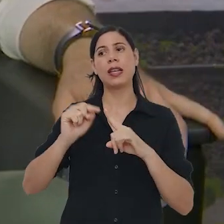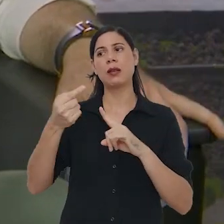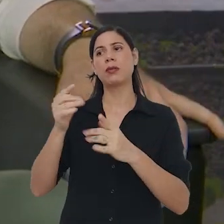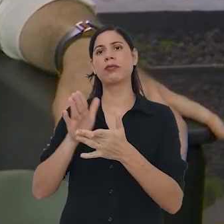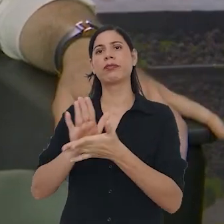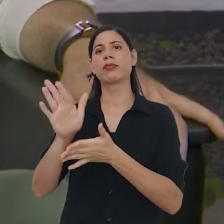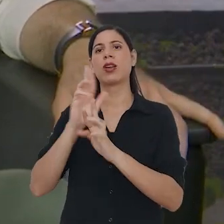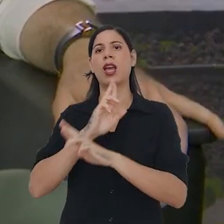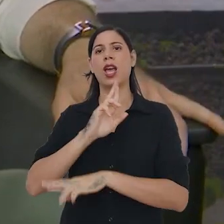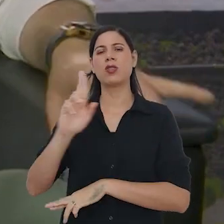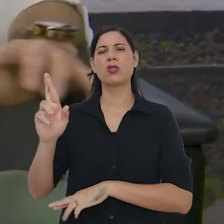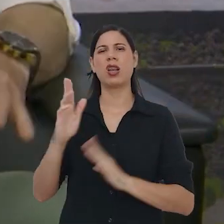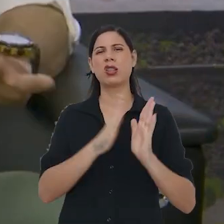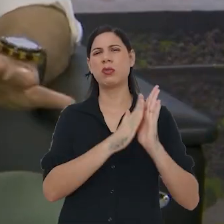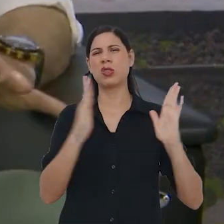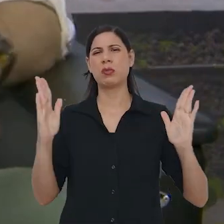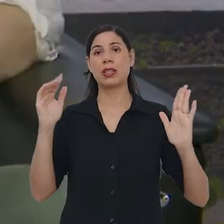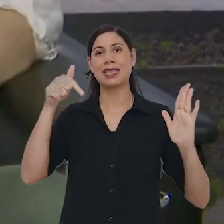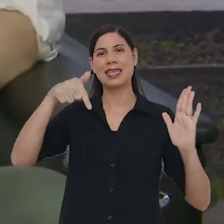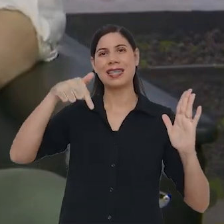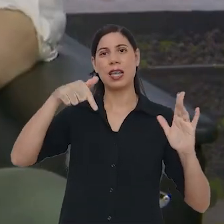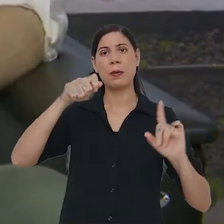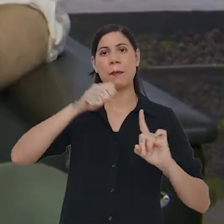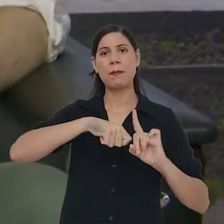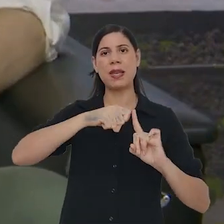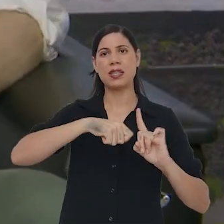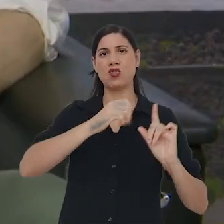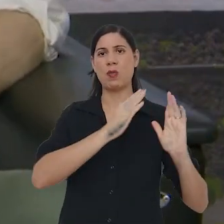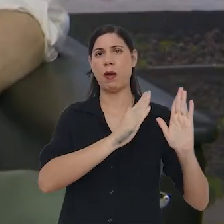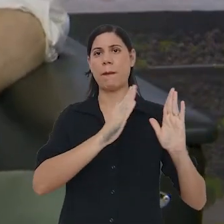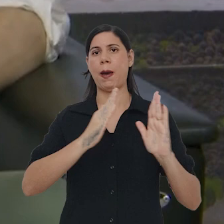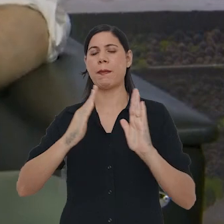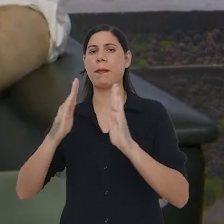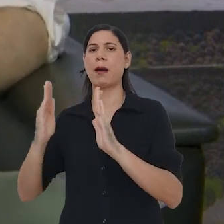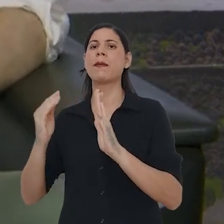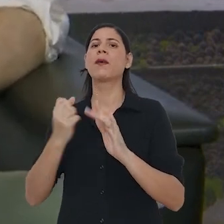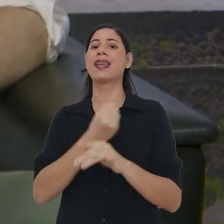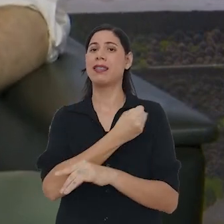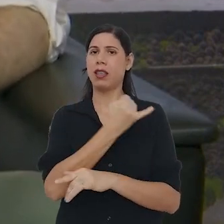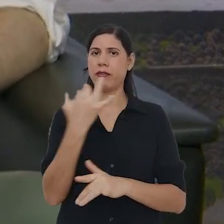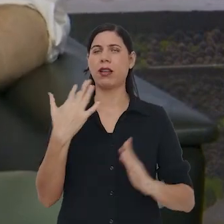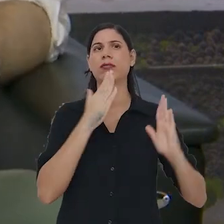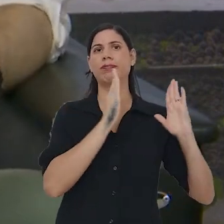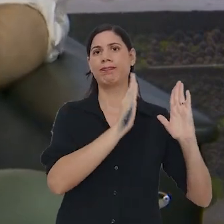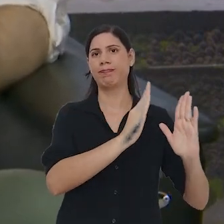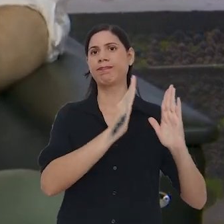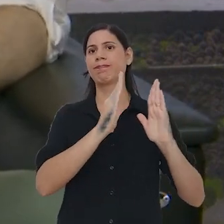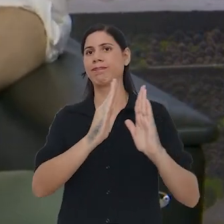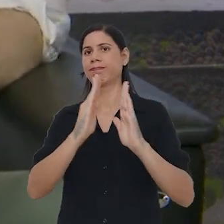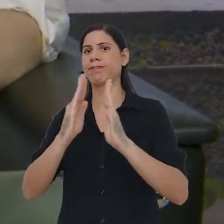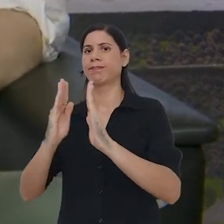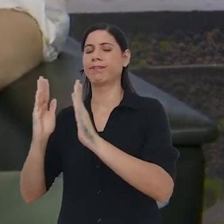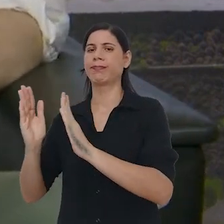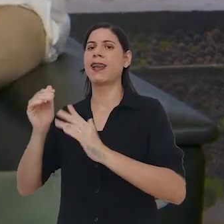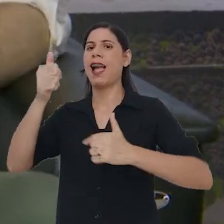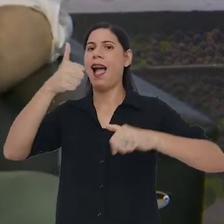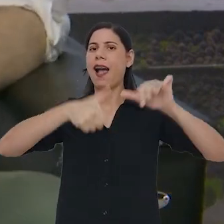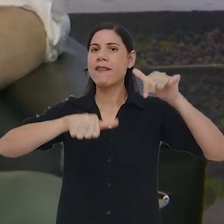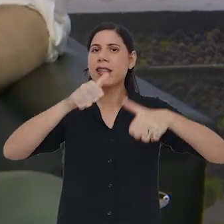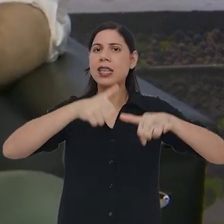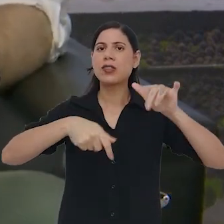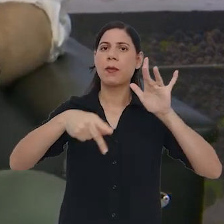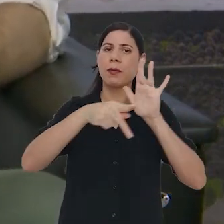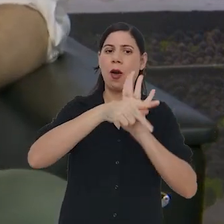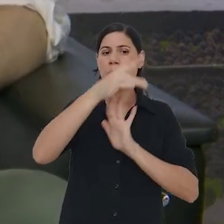a publicação do resultado, isso tem demorado cerca de 7 meses, porque é um processo com várias fases, passa